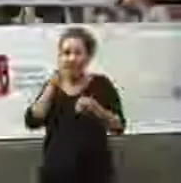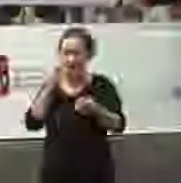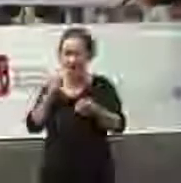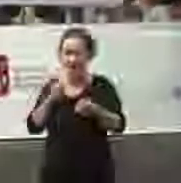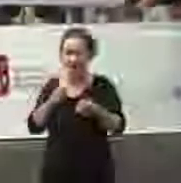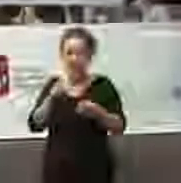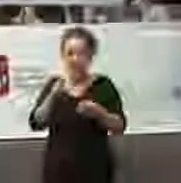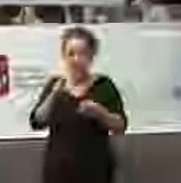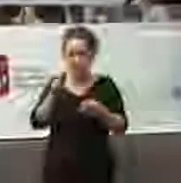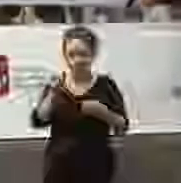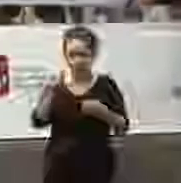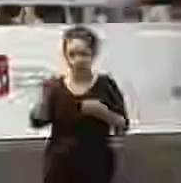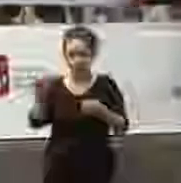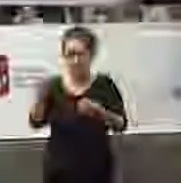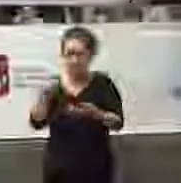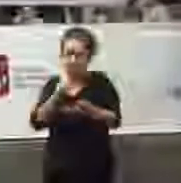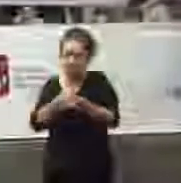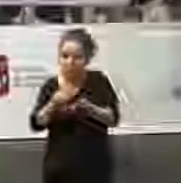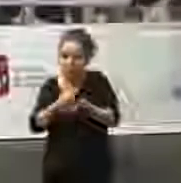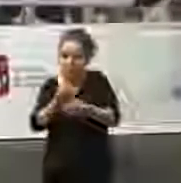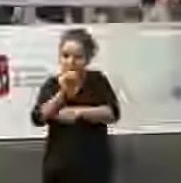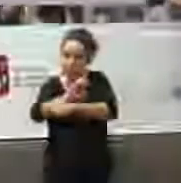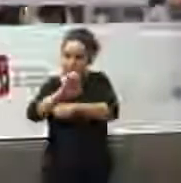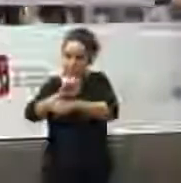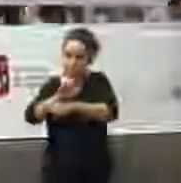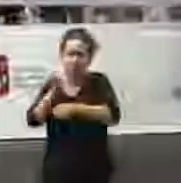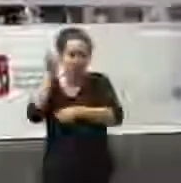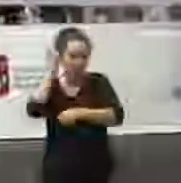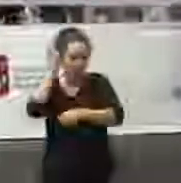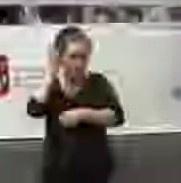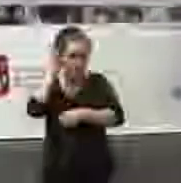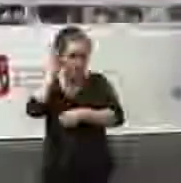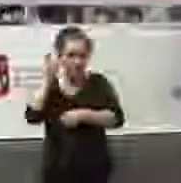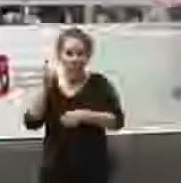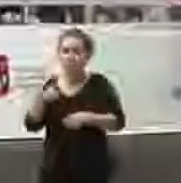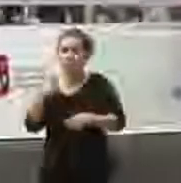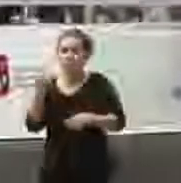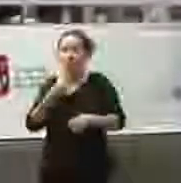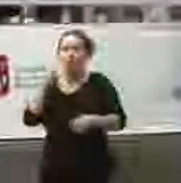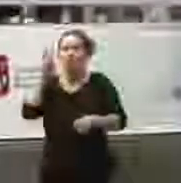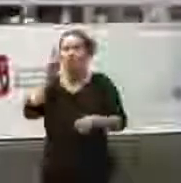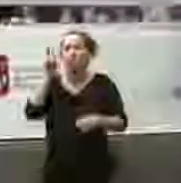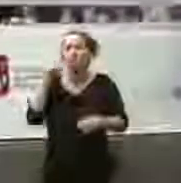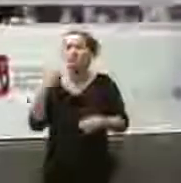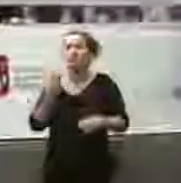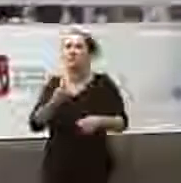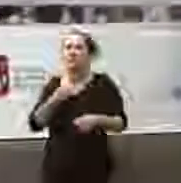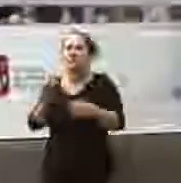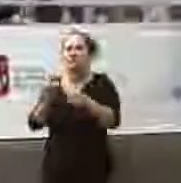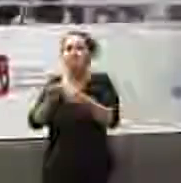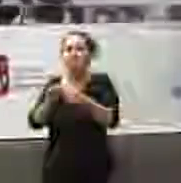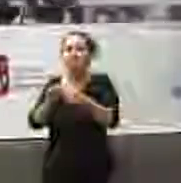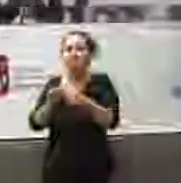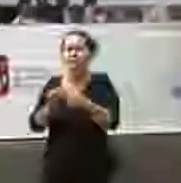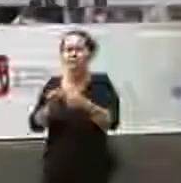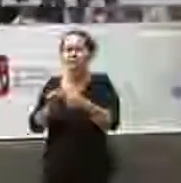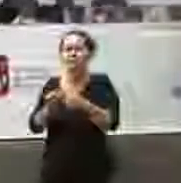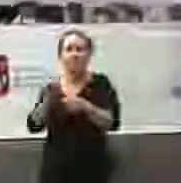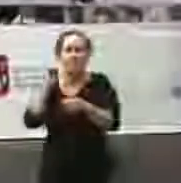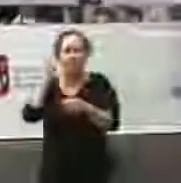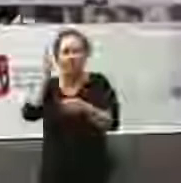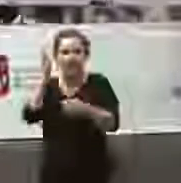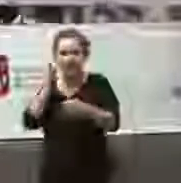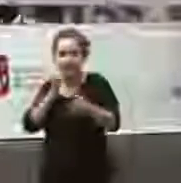o secretário estadual do maranhão nos lembrou que nós não fizemos nenhuma assembleia durante